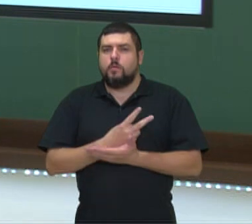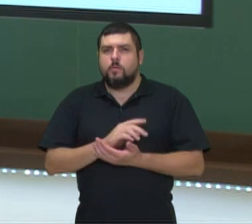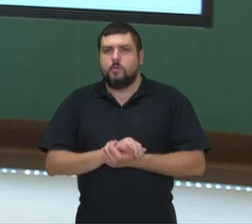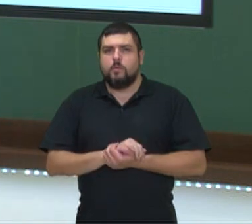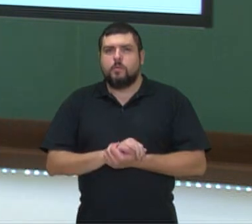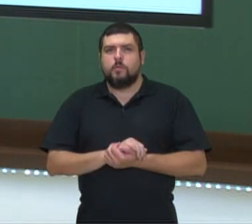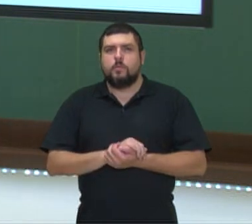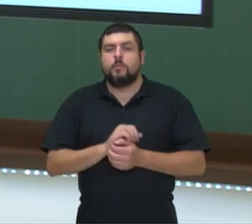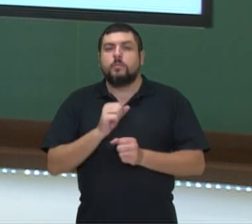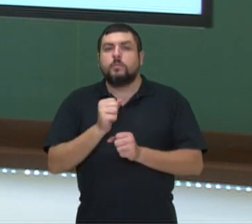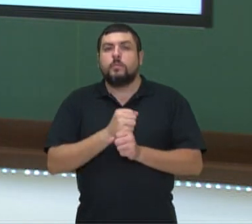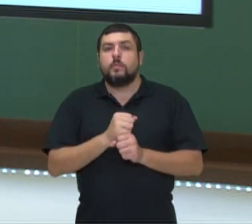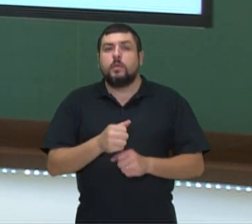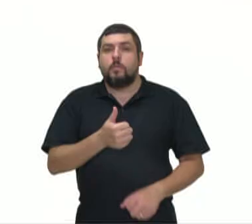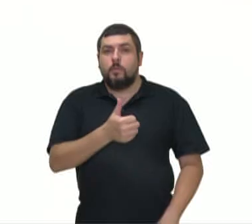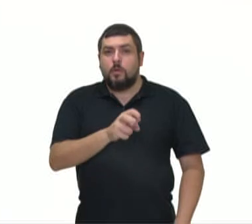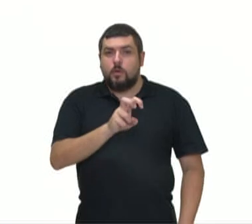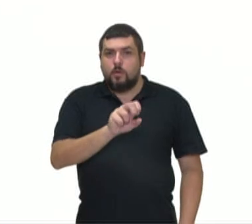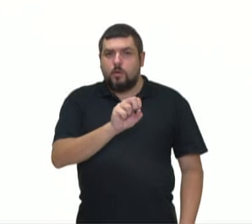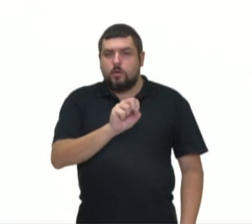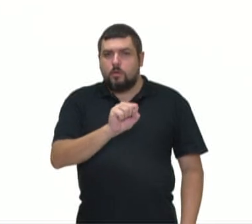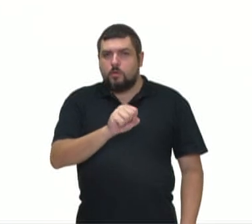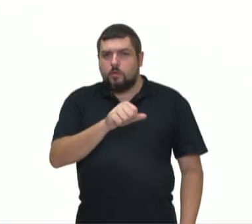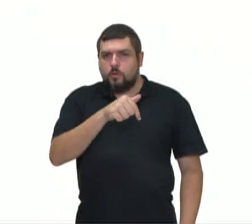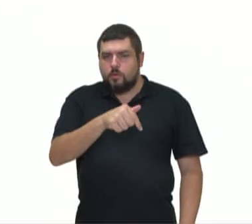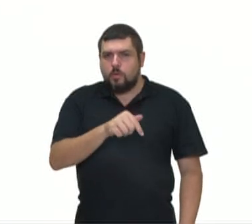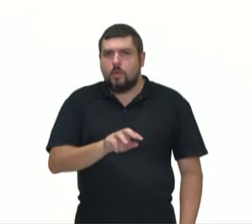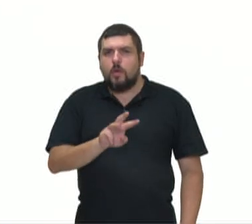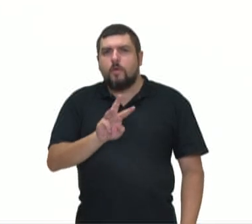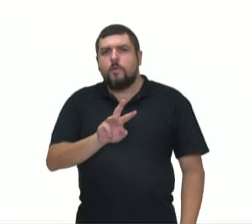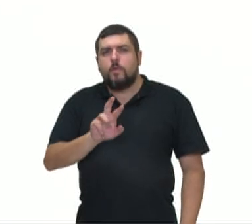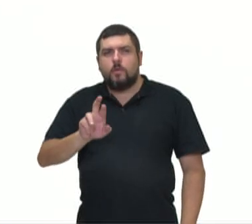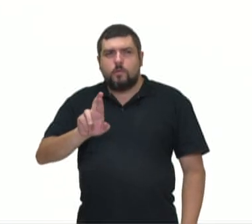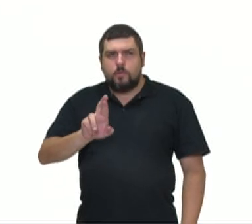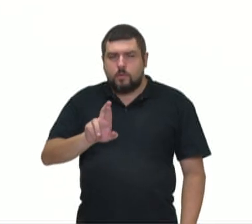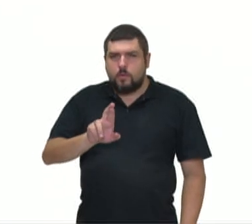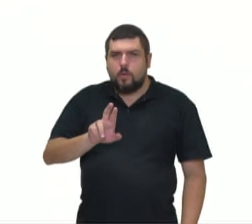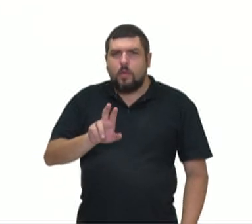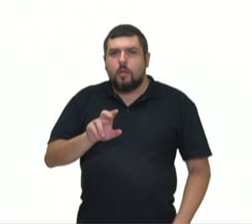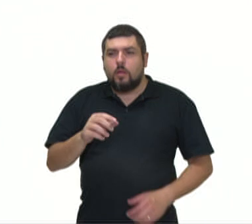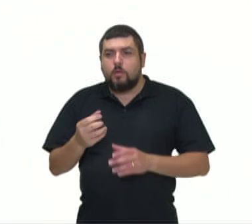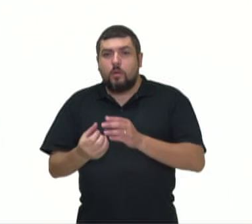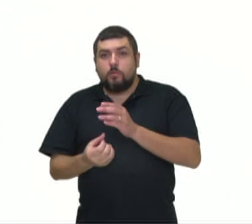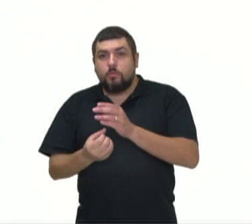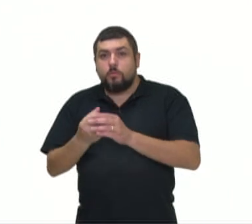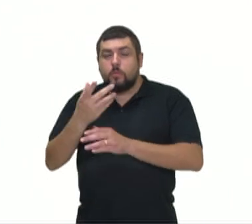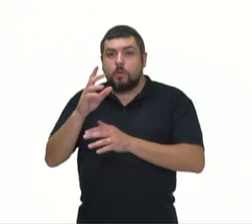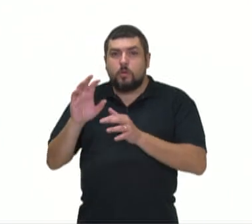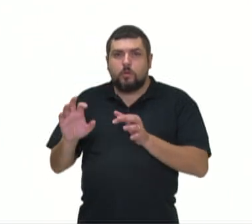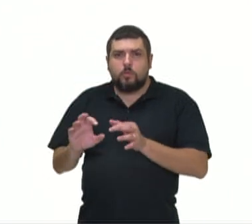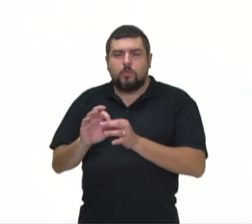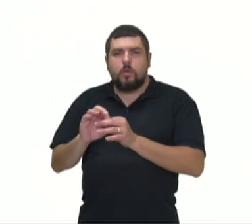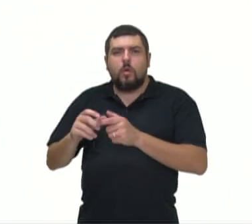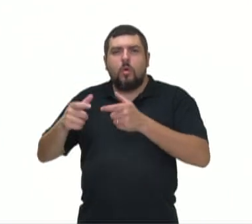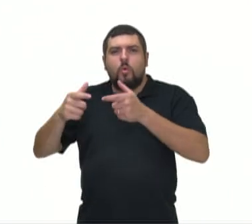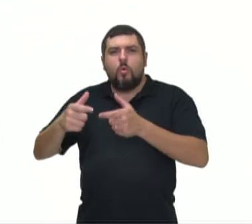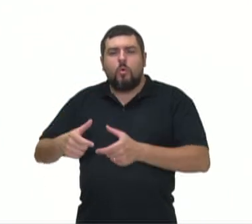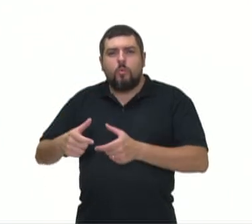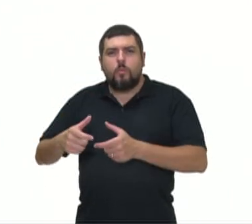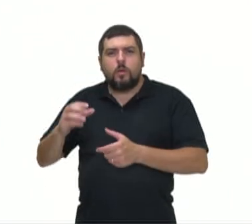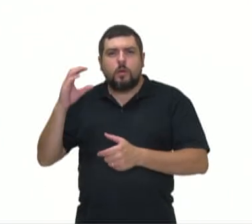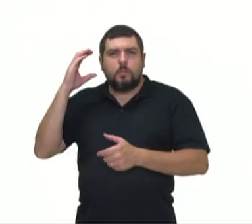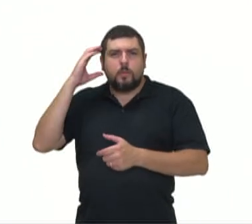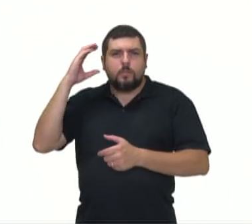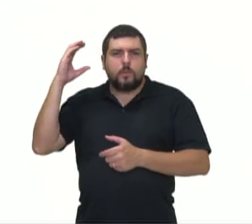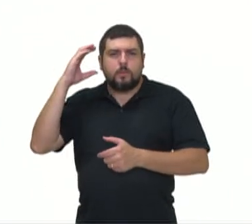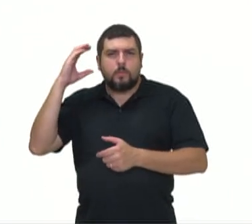ó, em 1587, o inglês Walter Raleigh fundou com autorização régia na região da Califórnia a